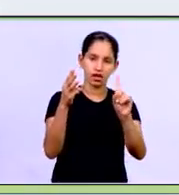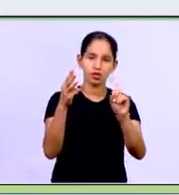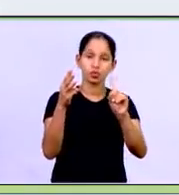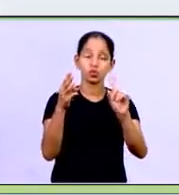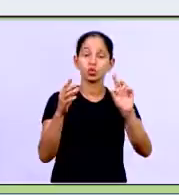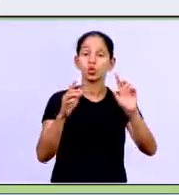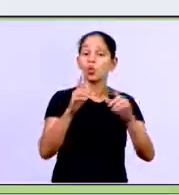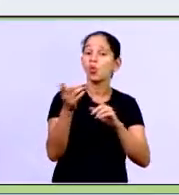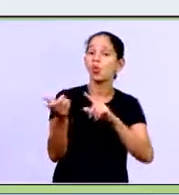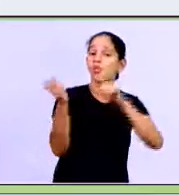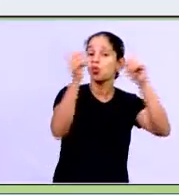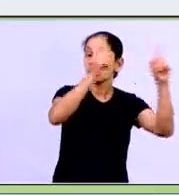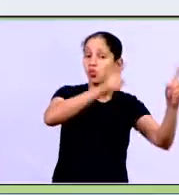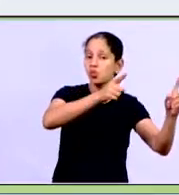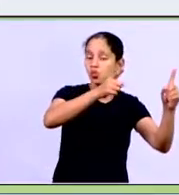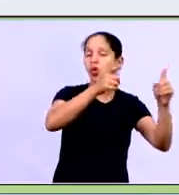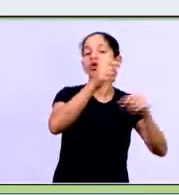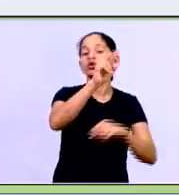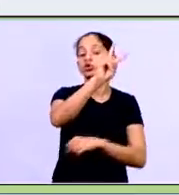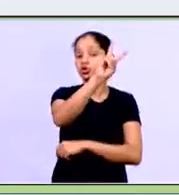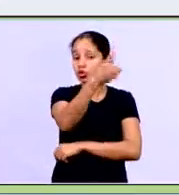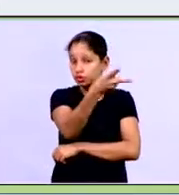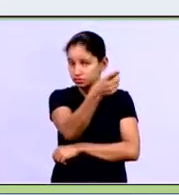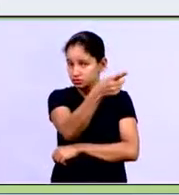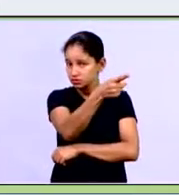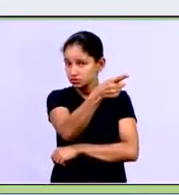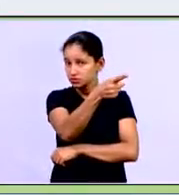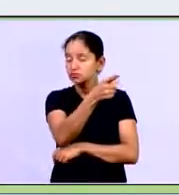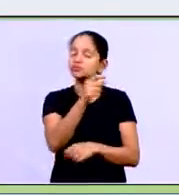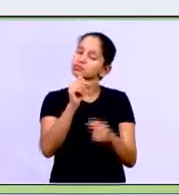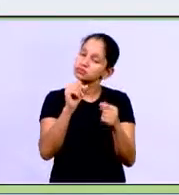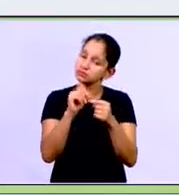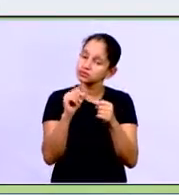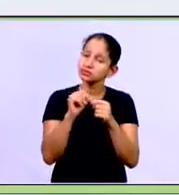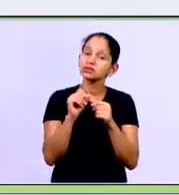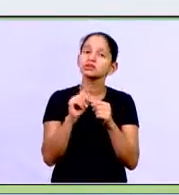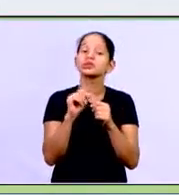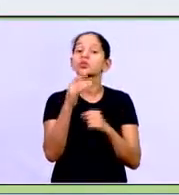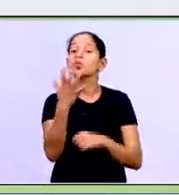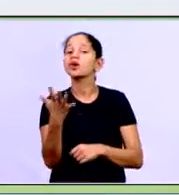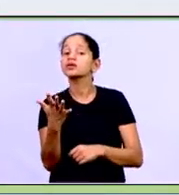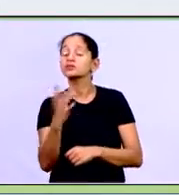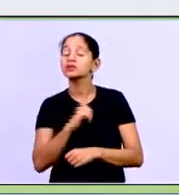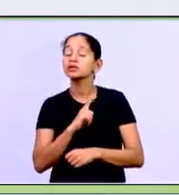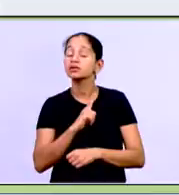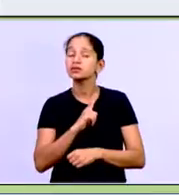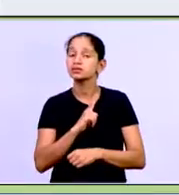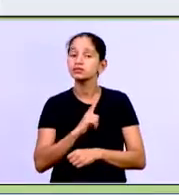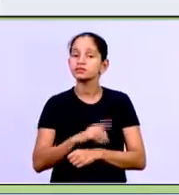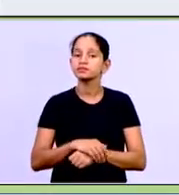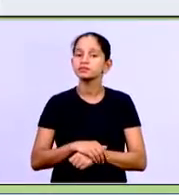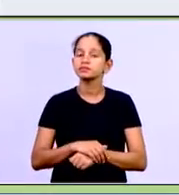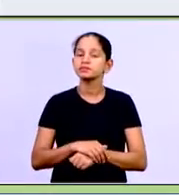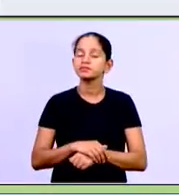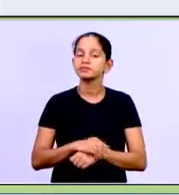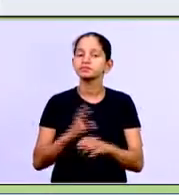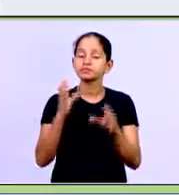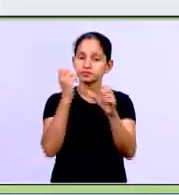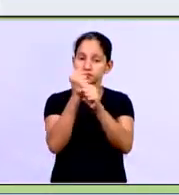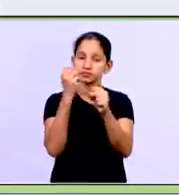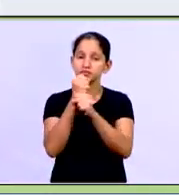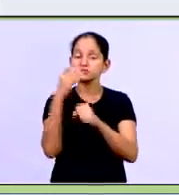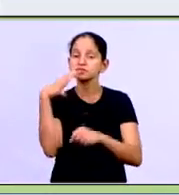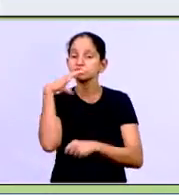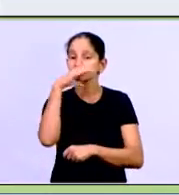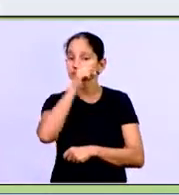tirar os 2.154, que vai me dar um montante de, fazendo os cálculos